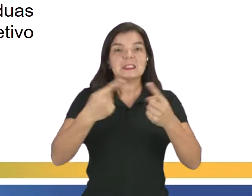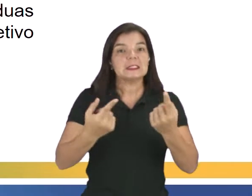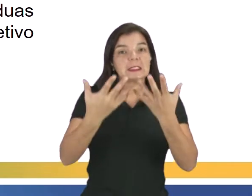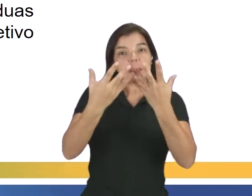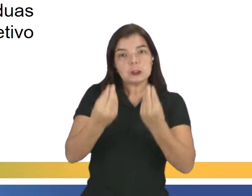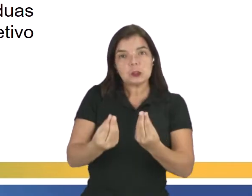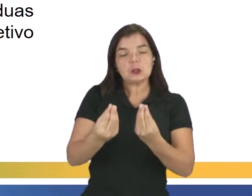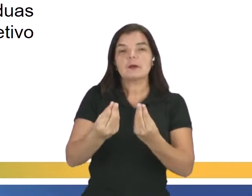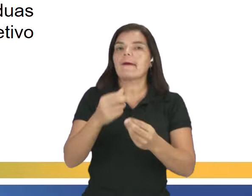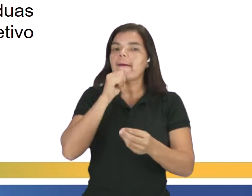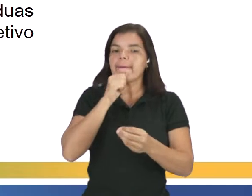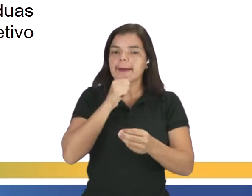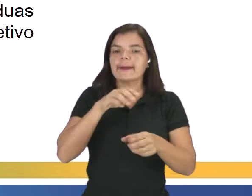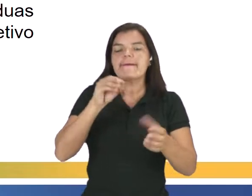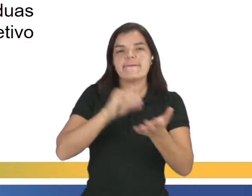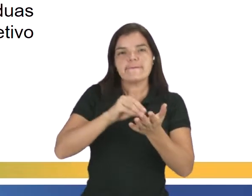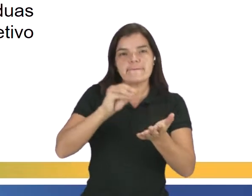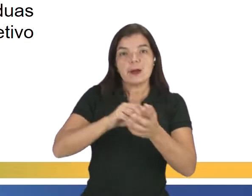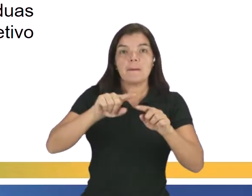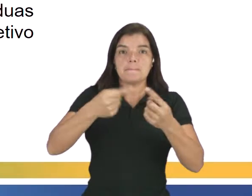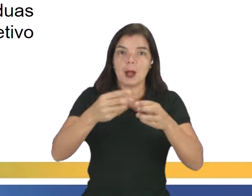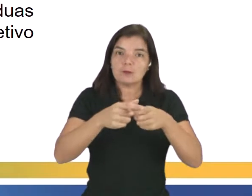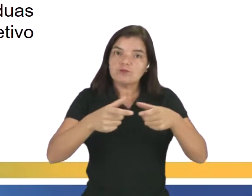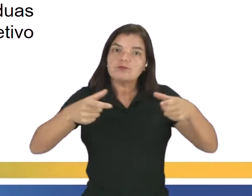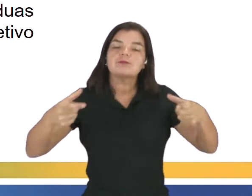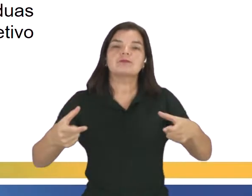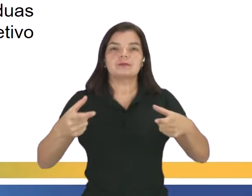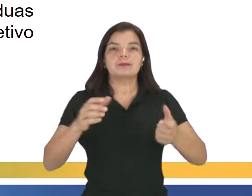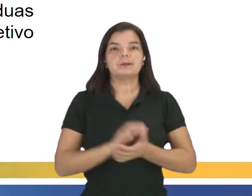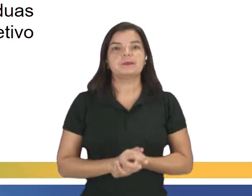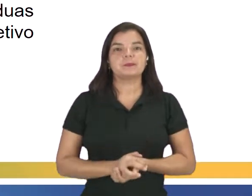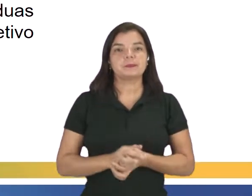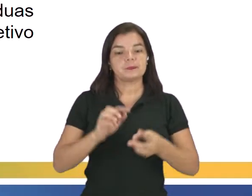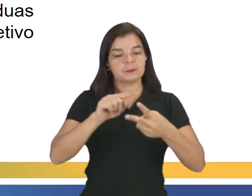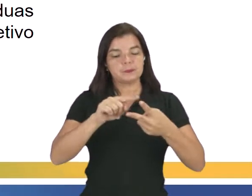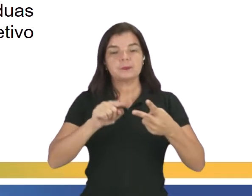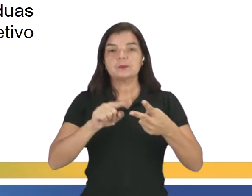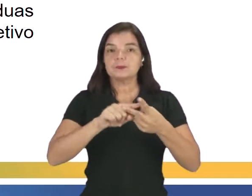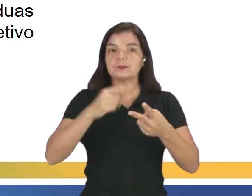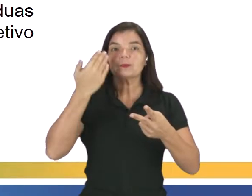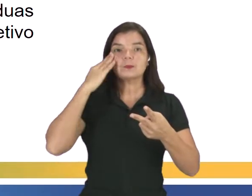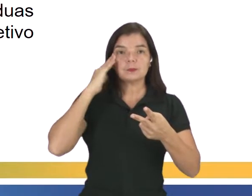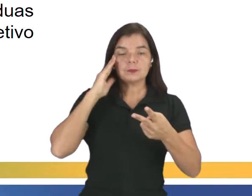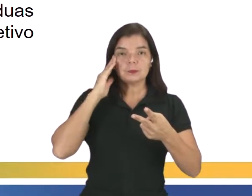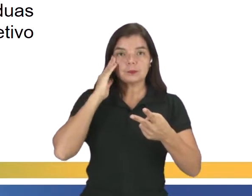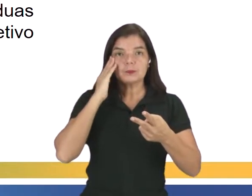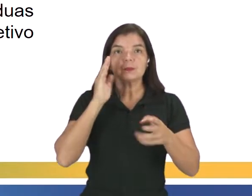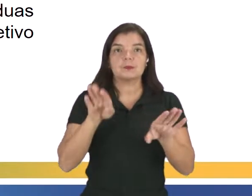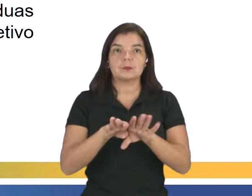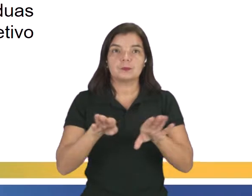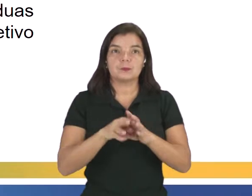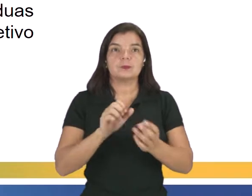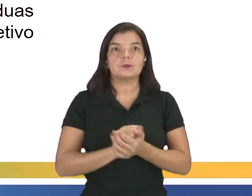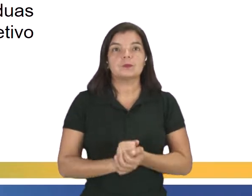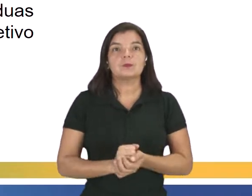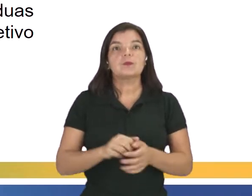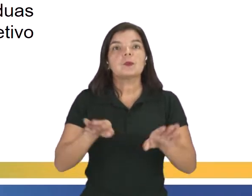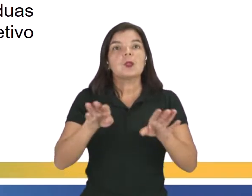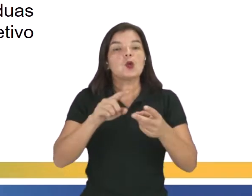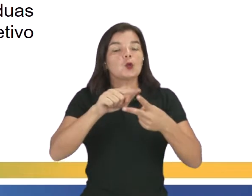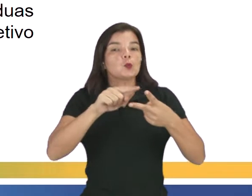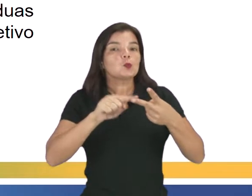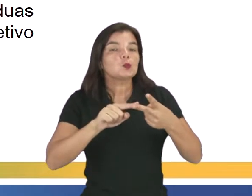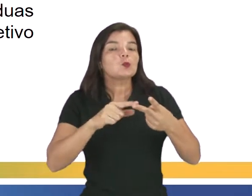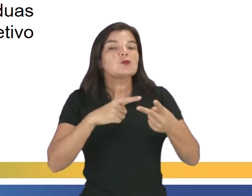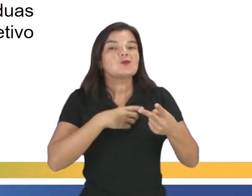ser preenchida, mas a ser estendida. A essas duas concepções antitéticas do espaço correspondem